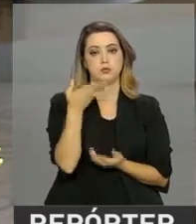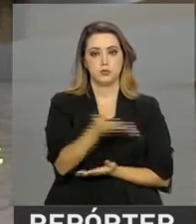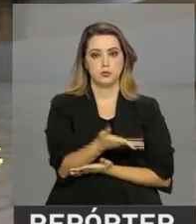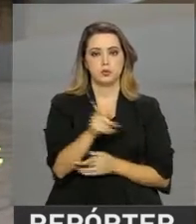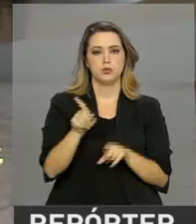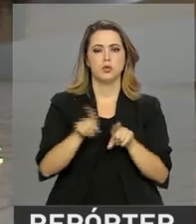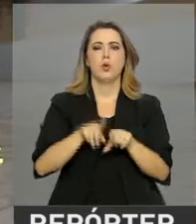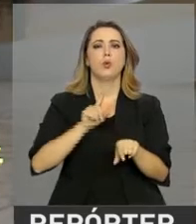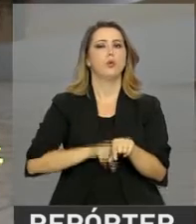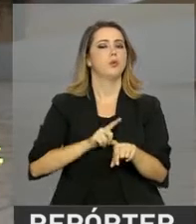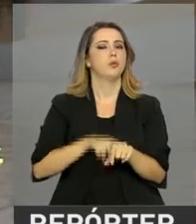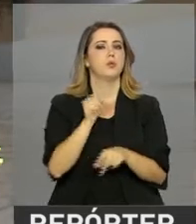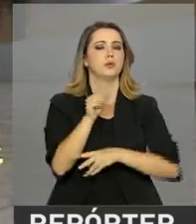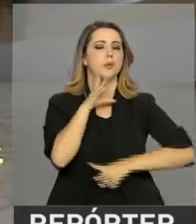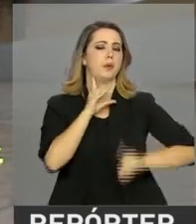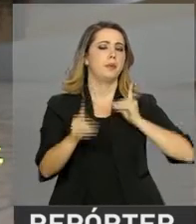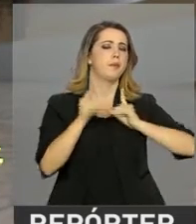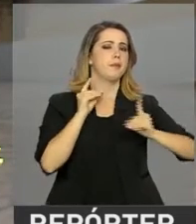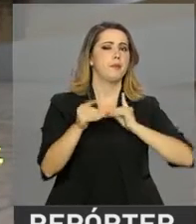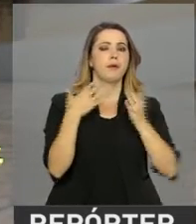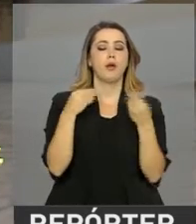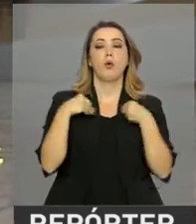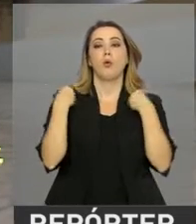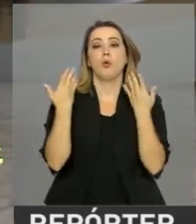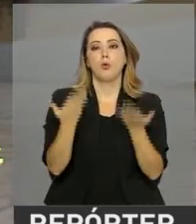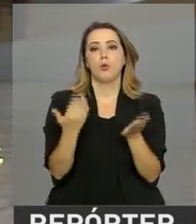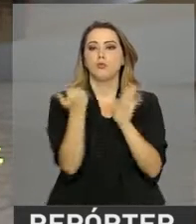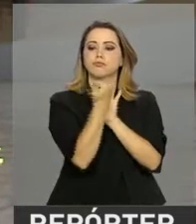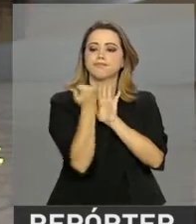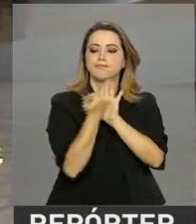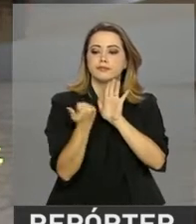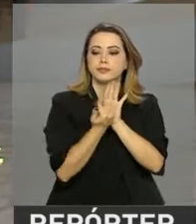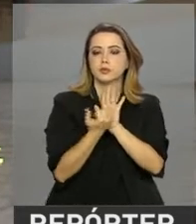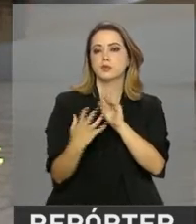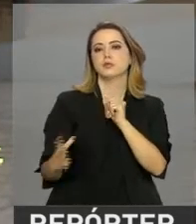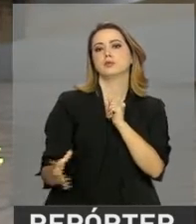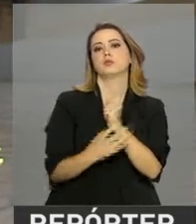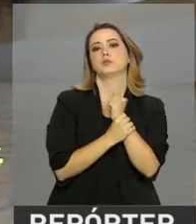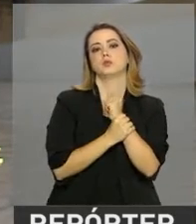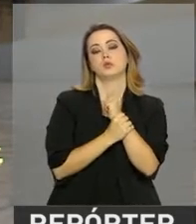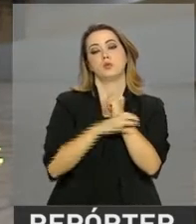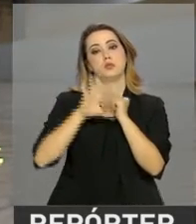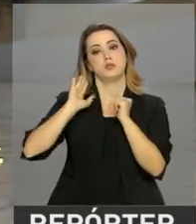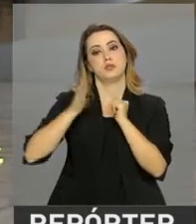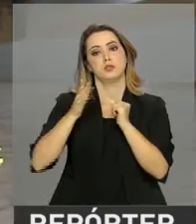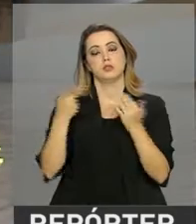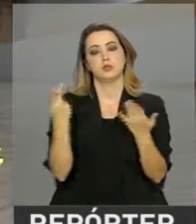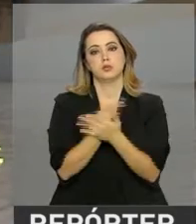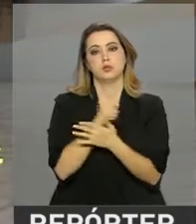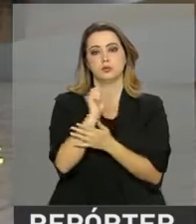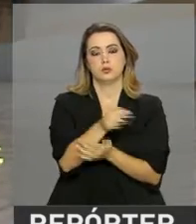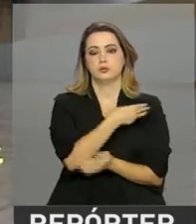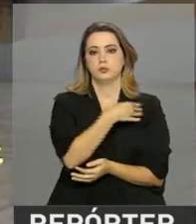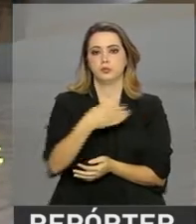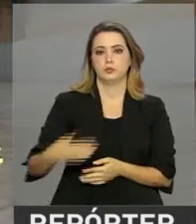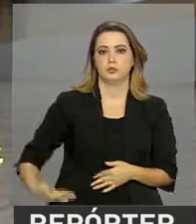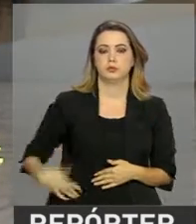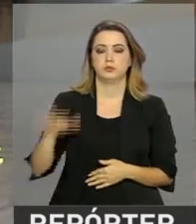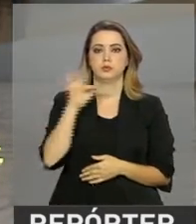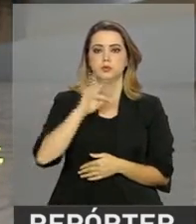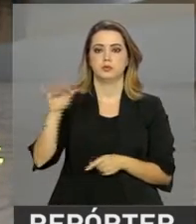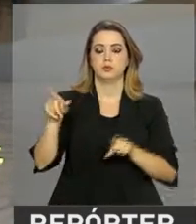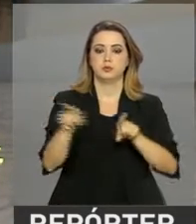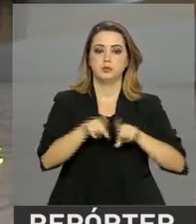ocasião, houve uma discussão sobre o Plano Nacional de Segurança Pública, que está em elaboração pelo governo federal e também, no